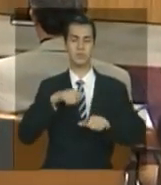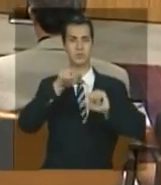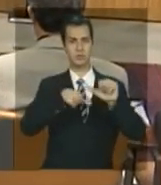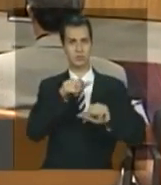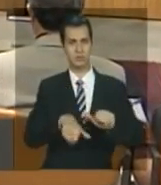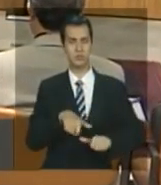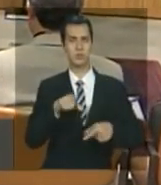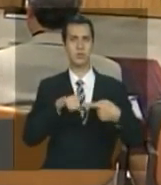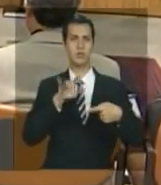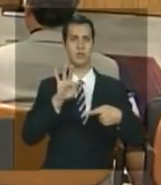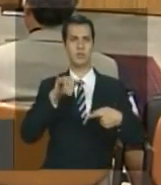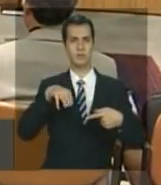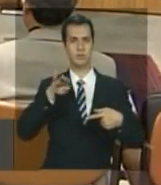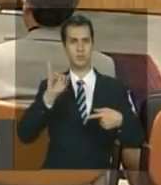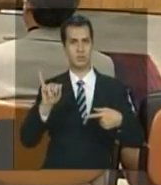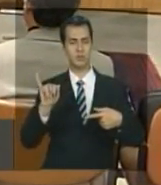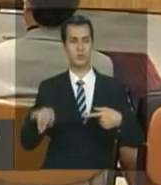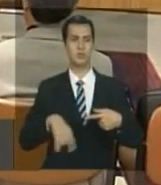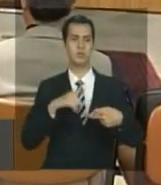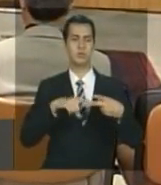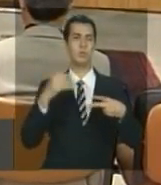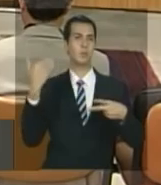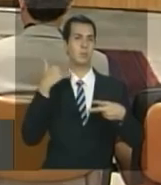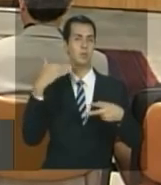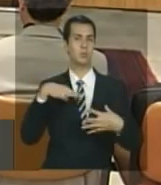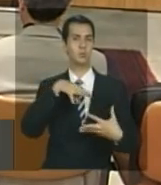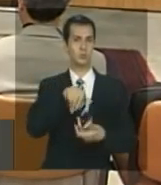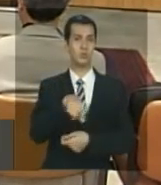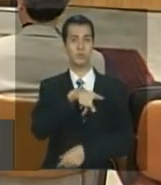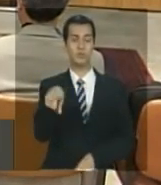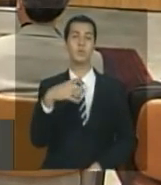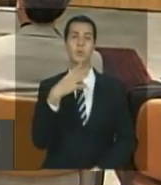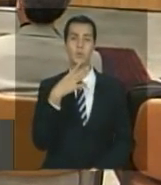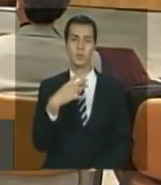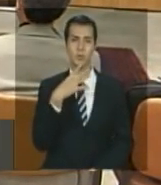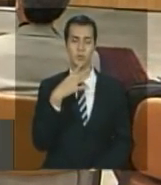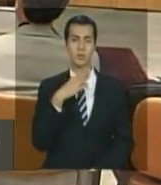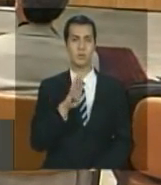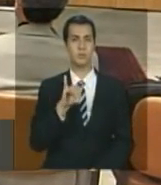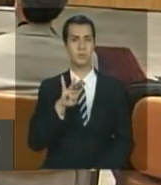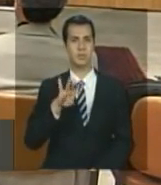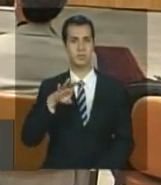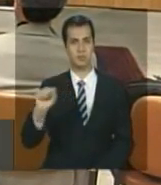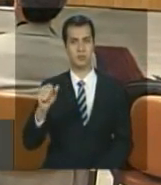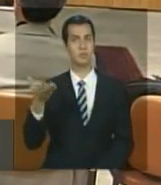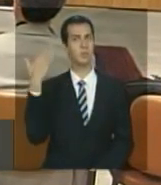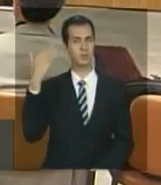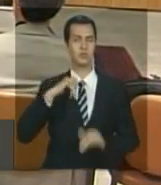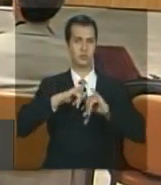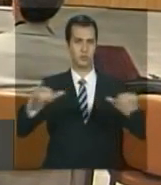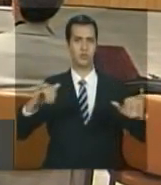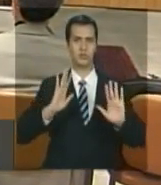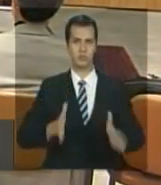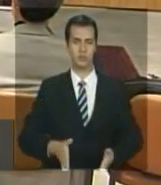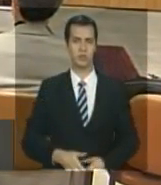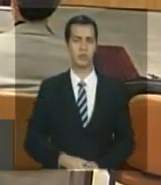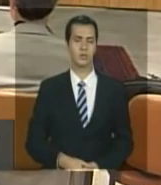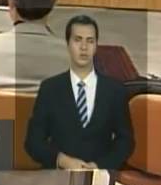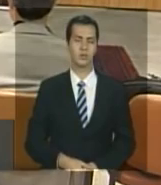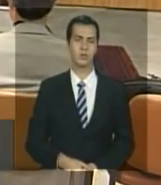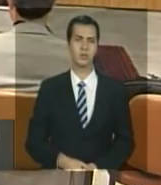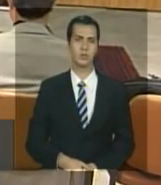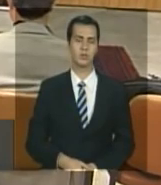do FMI. No que diz respeito ao Banco Mundial, você conhece muito bem a posição dos BRICS, já foi reafirmada em cúpulas